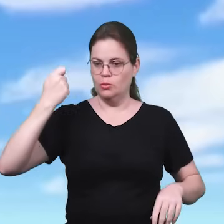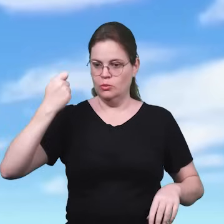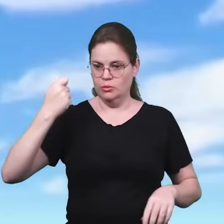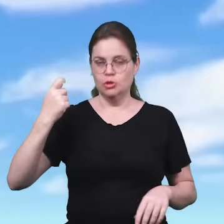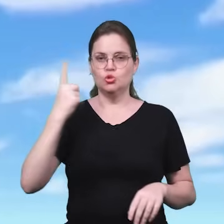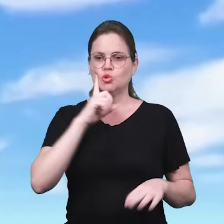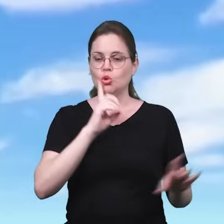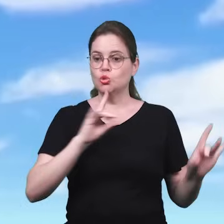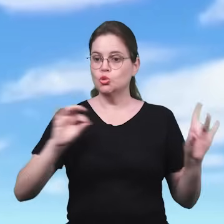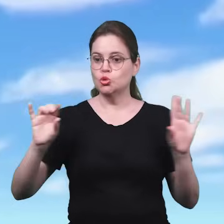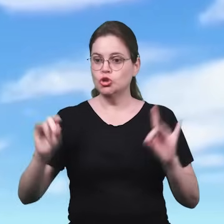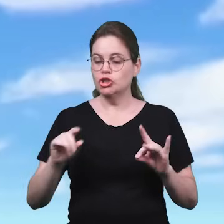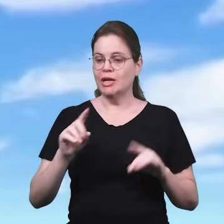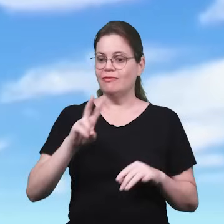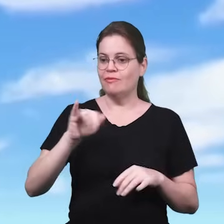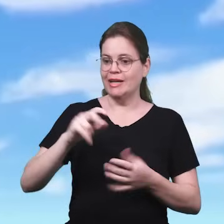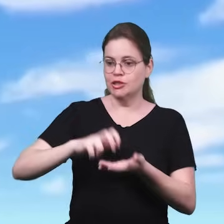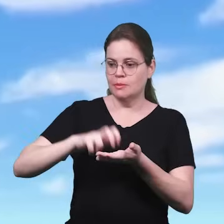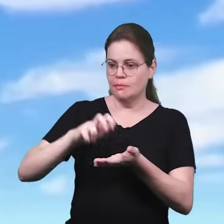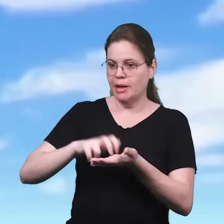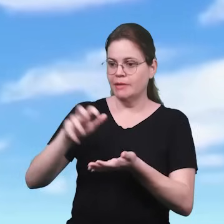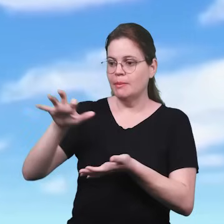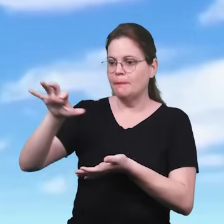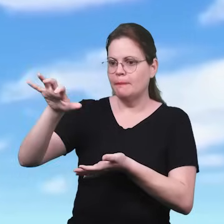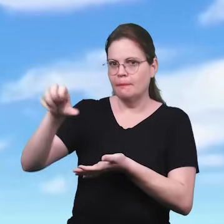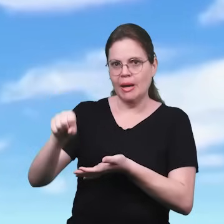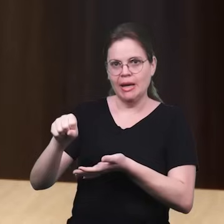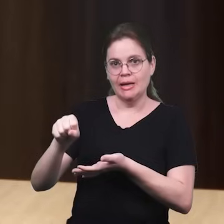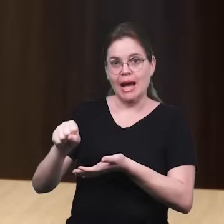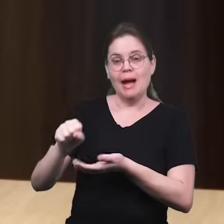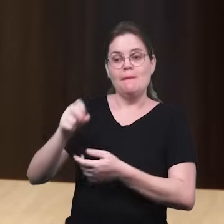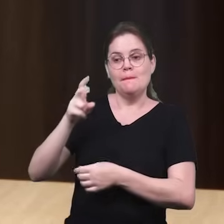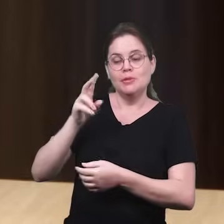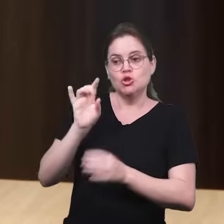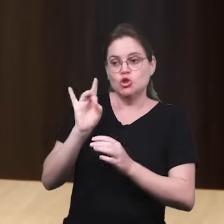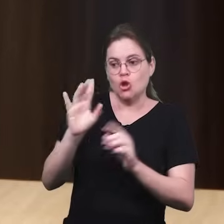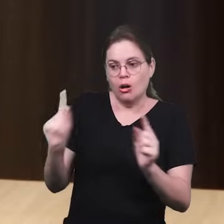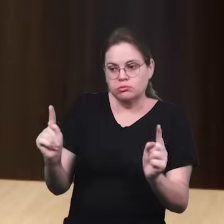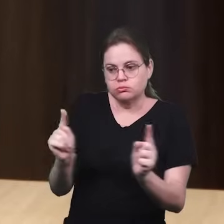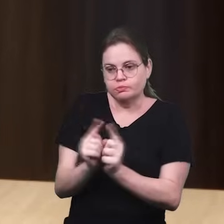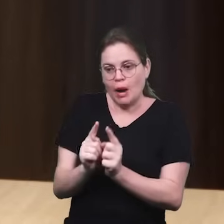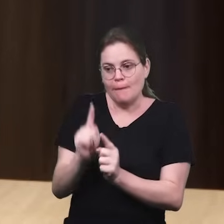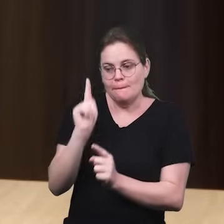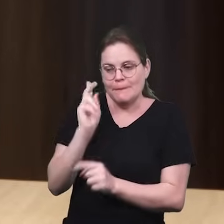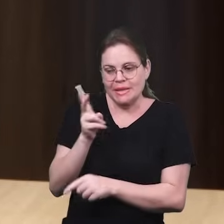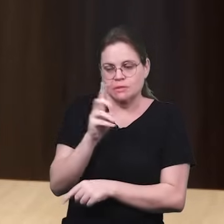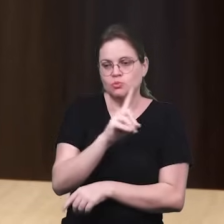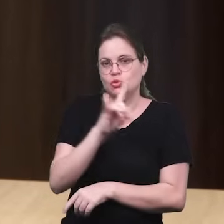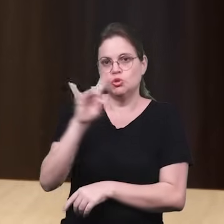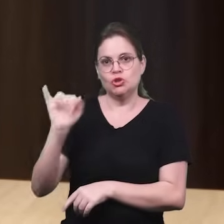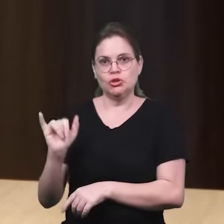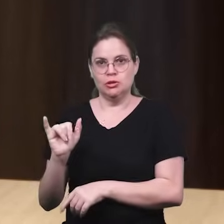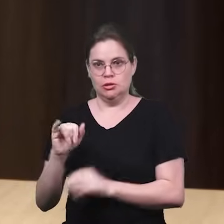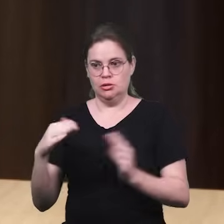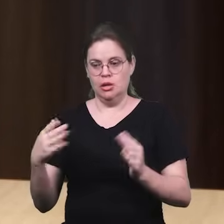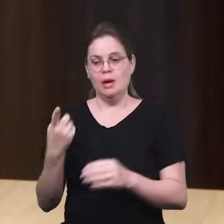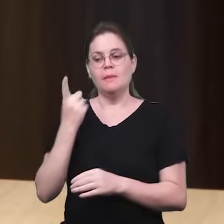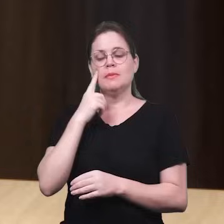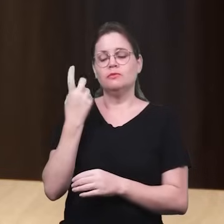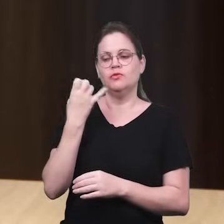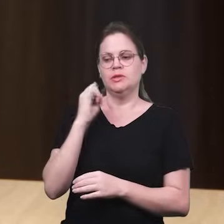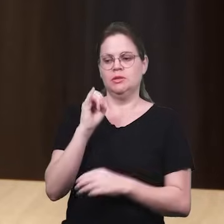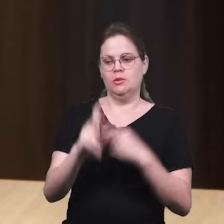cada dia, para que eu veja se anda em minha lei ou não. Então o maná foi o nome pelo qual ficou